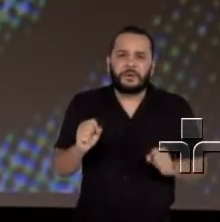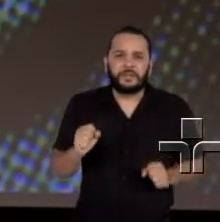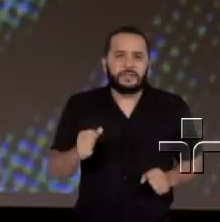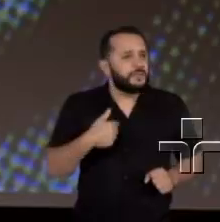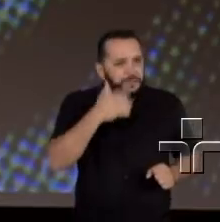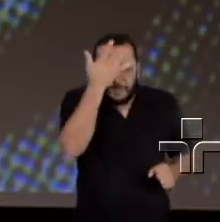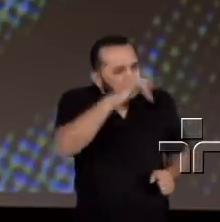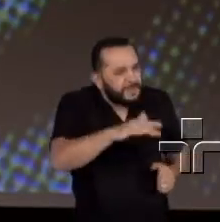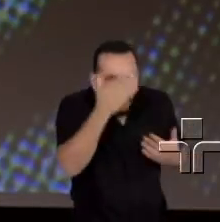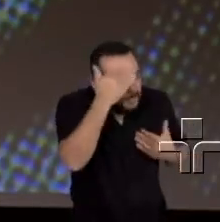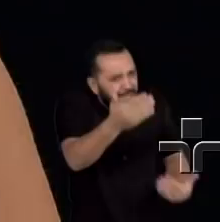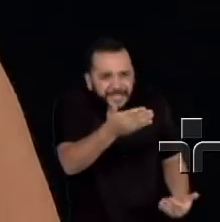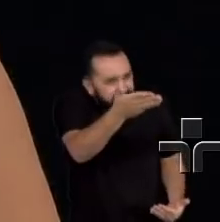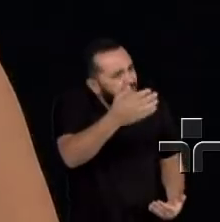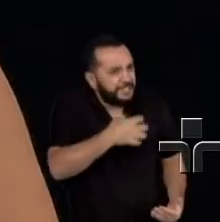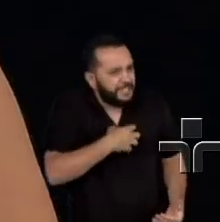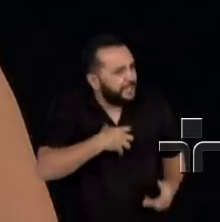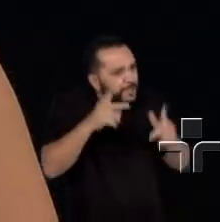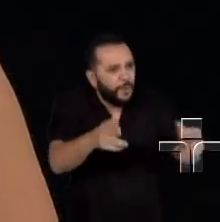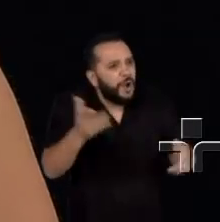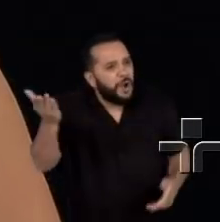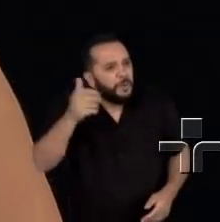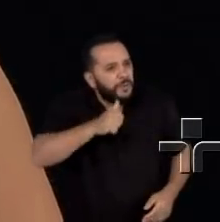sabe agradecer os aplausos.